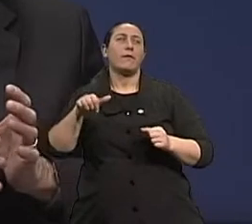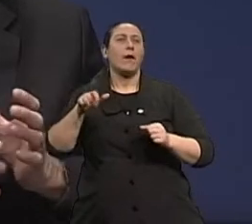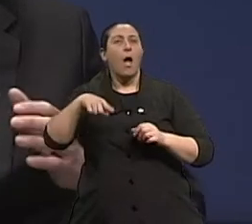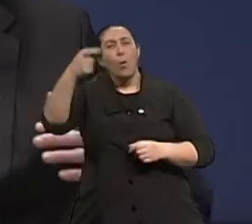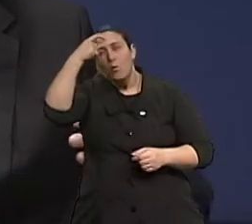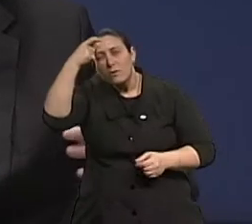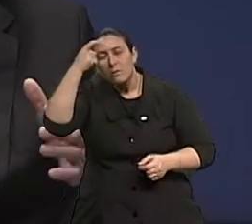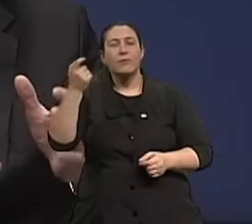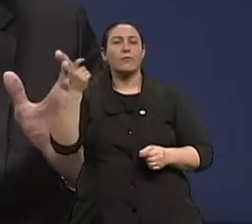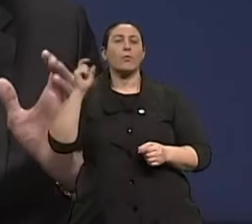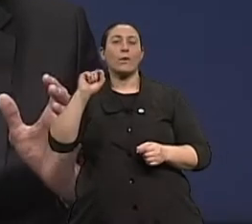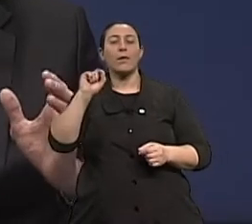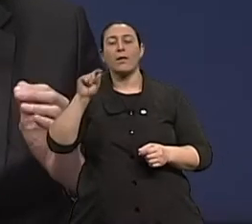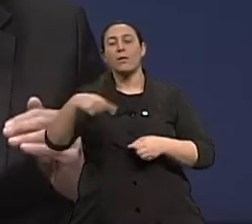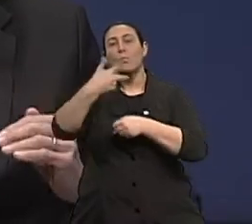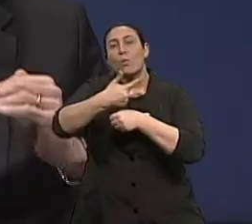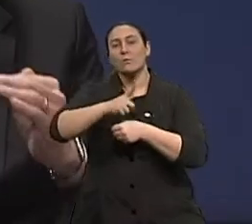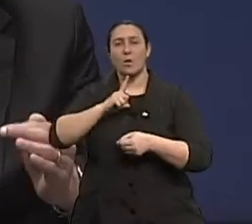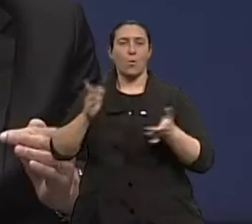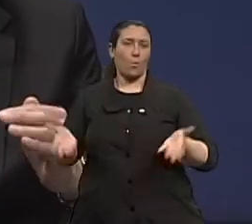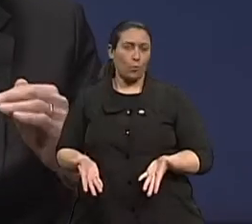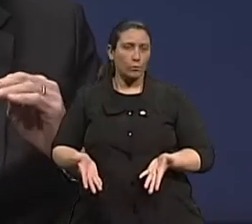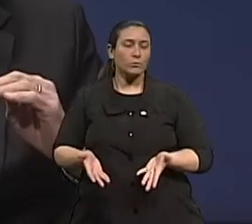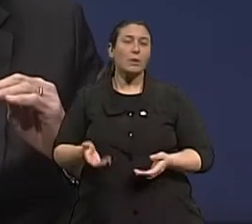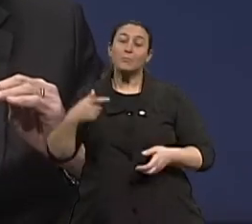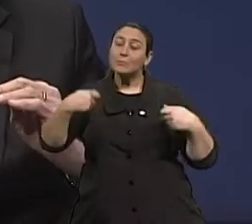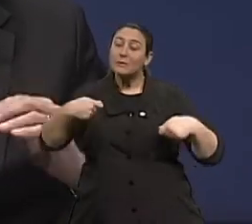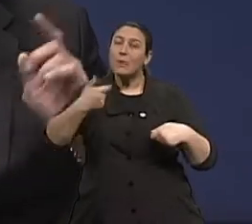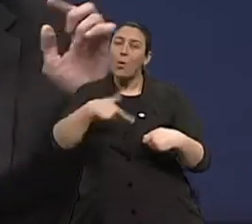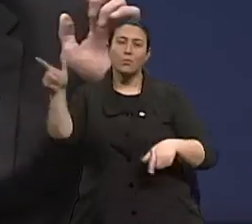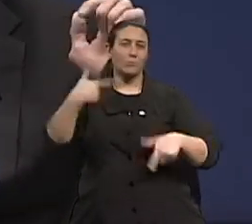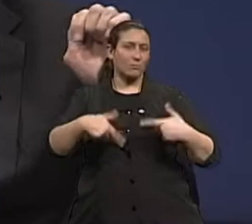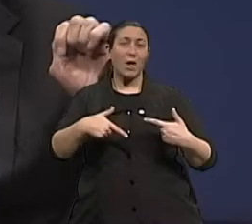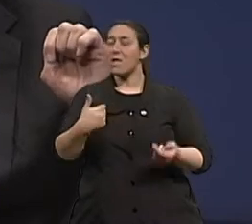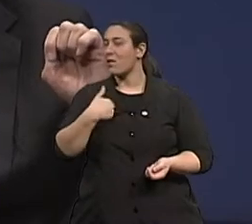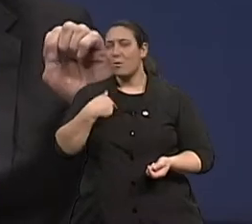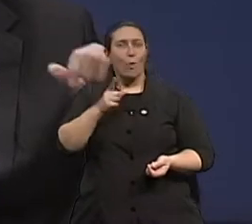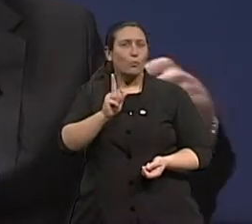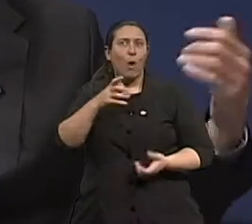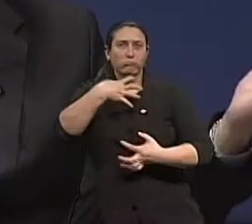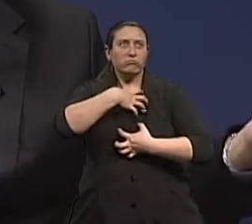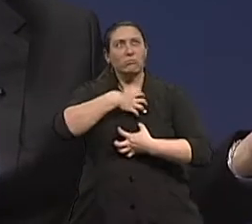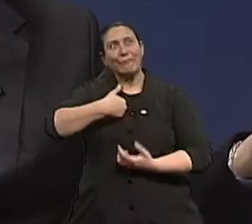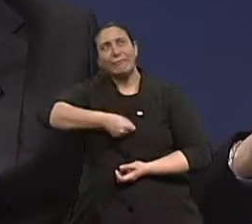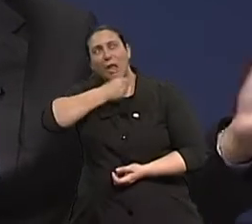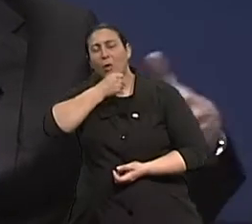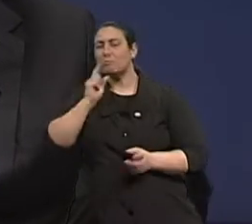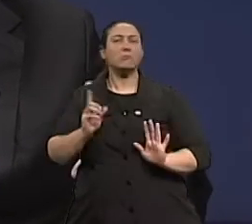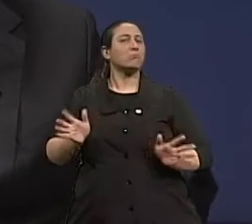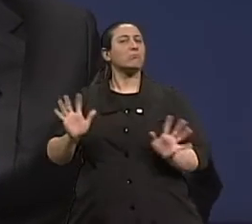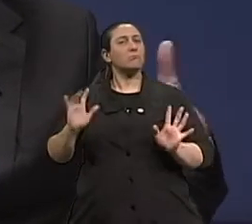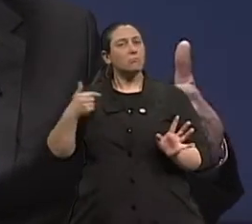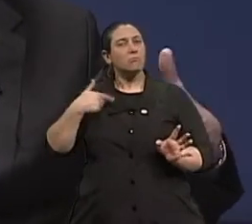Essa conscientização que o idoso tem agora, num momentinho. Eu preciso ter uma outra atividade. Eu não estou me sentindo velho. Claro. quantos dizem, e já